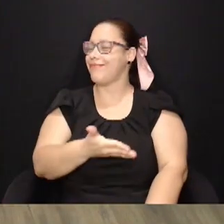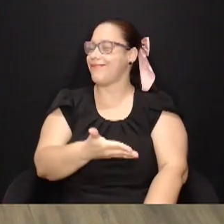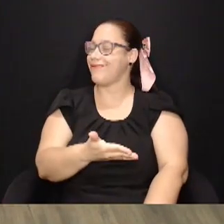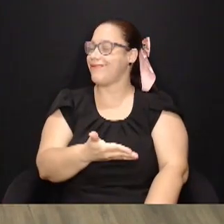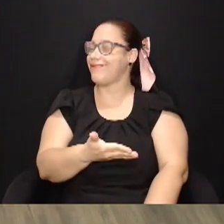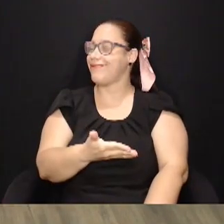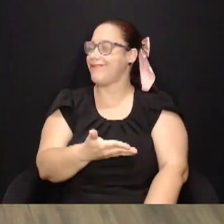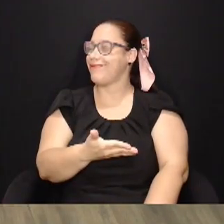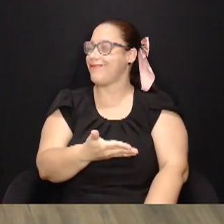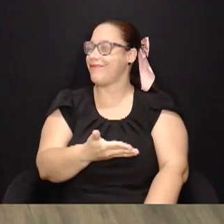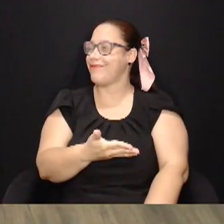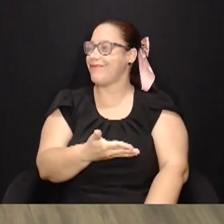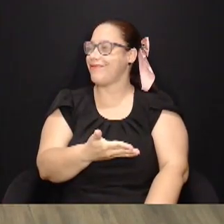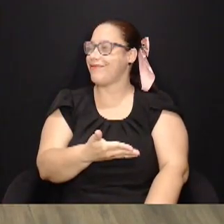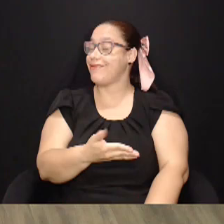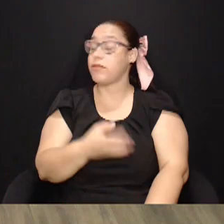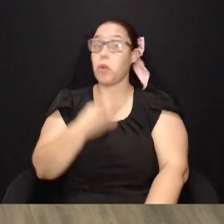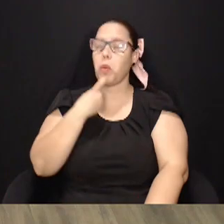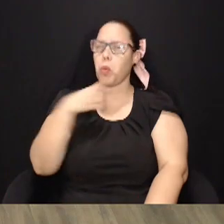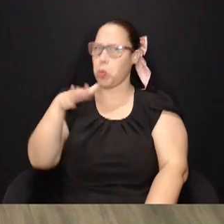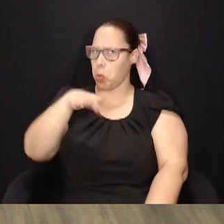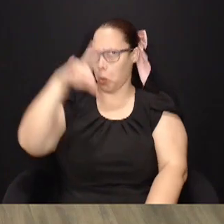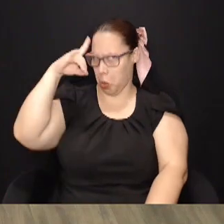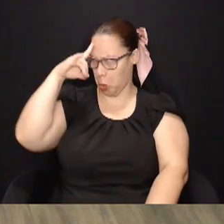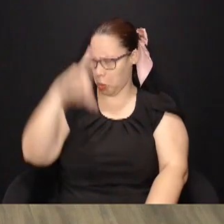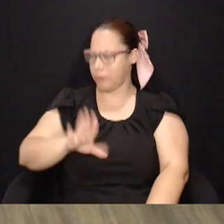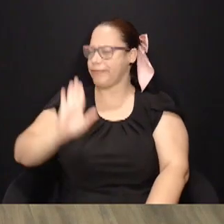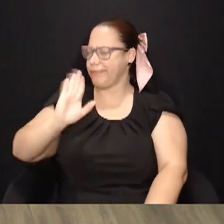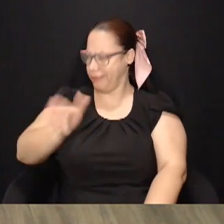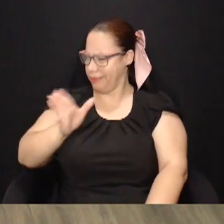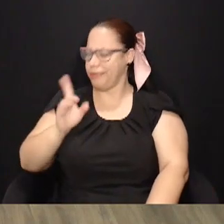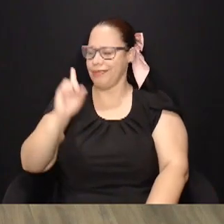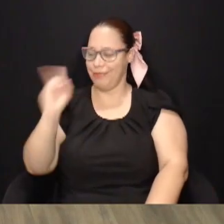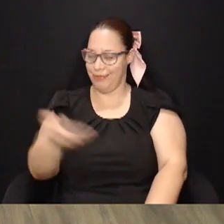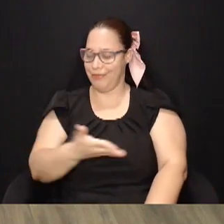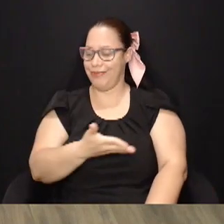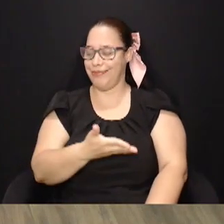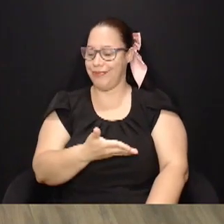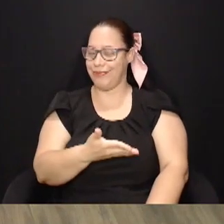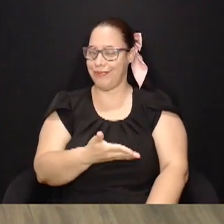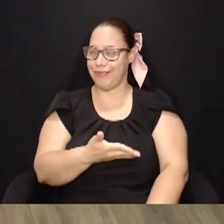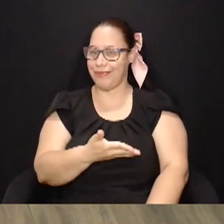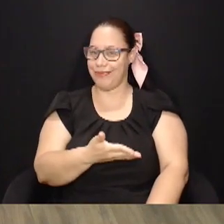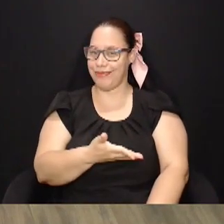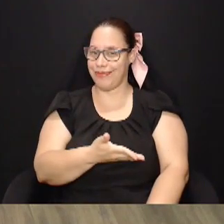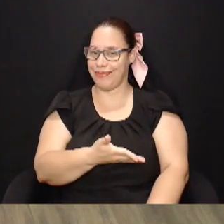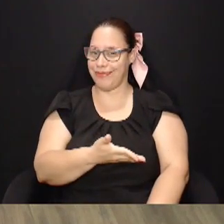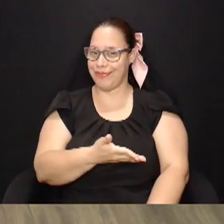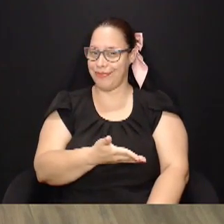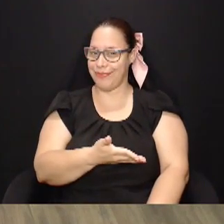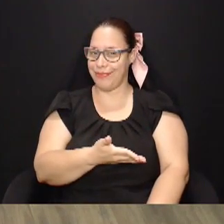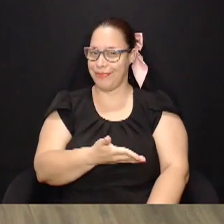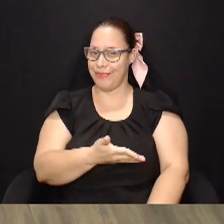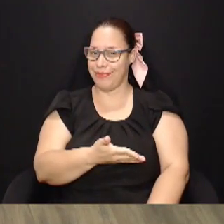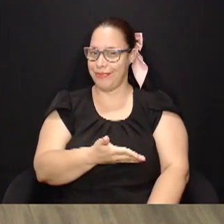e região já sabe, né? Pode ir direto no número que aparece aqui embaixo da sua tela. É o